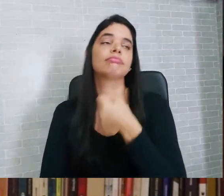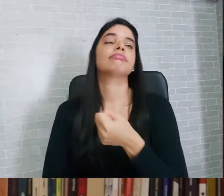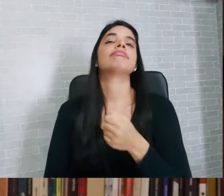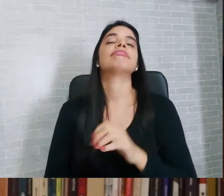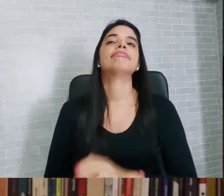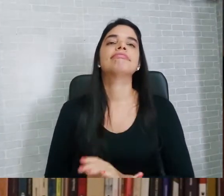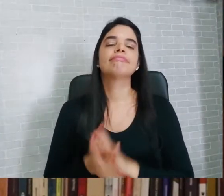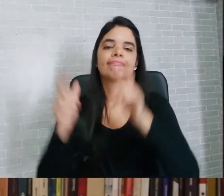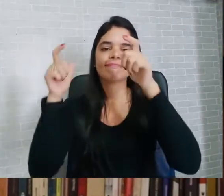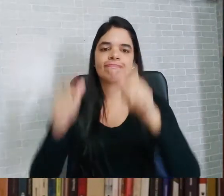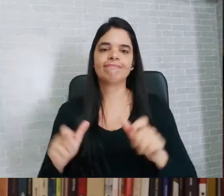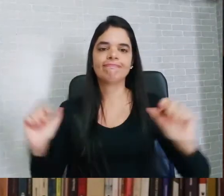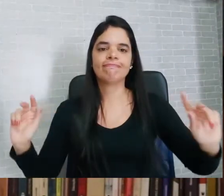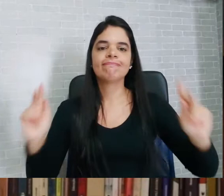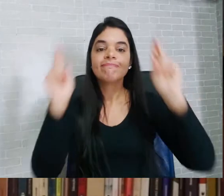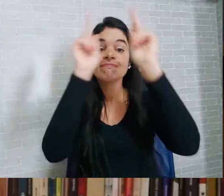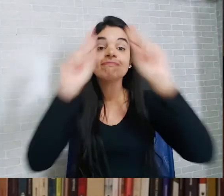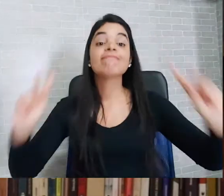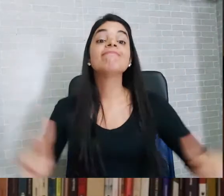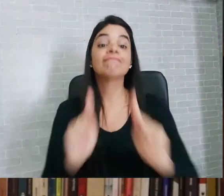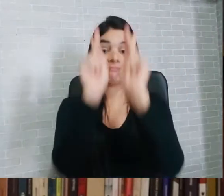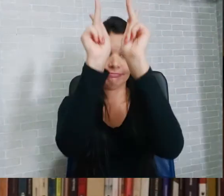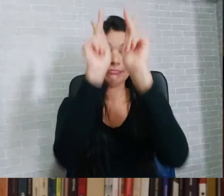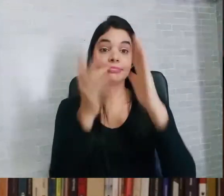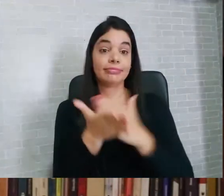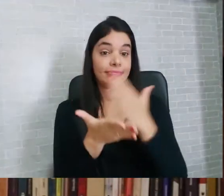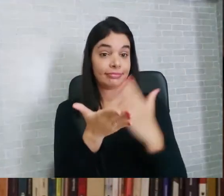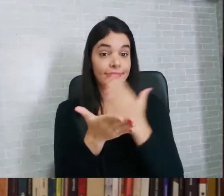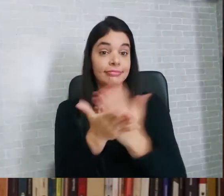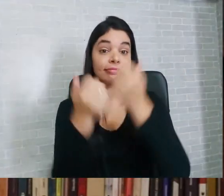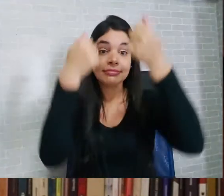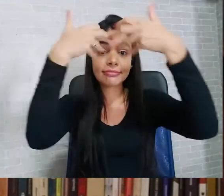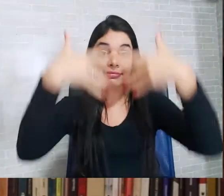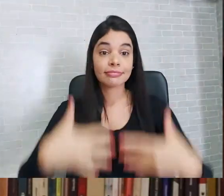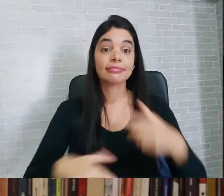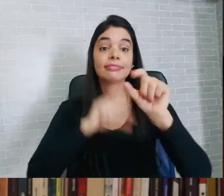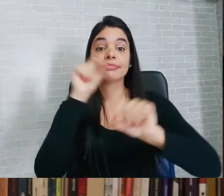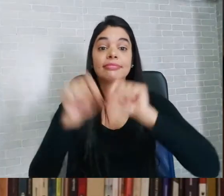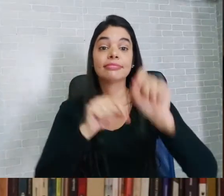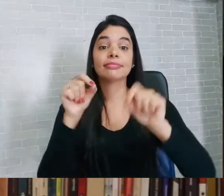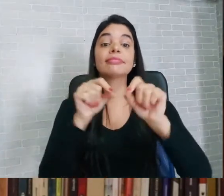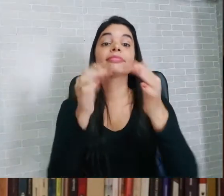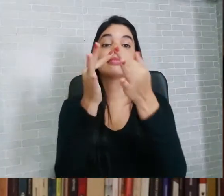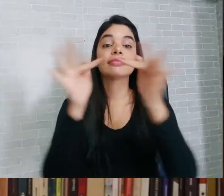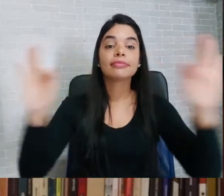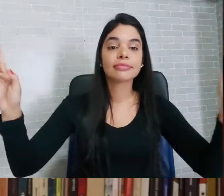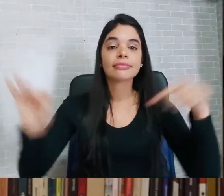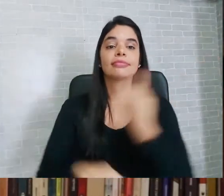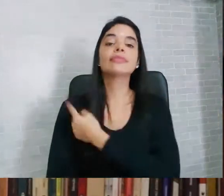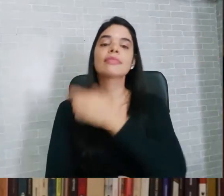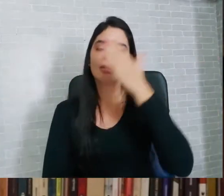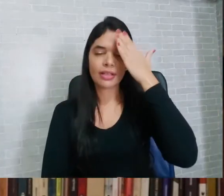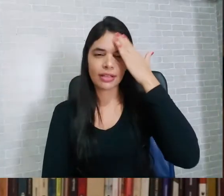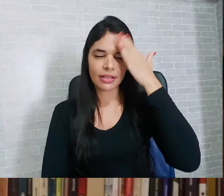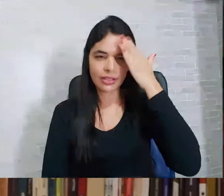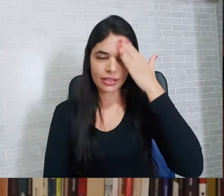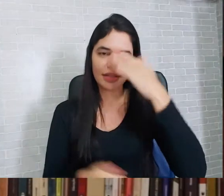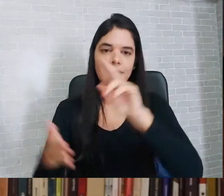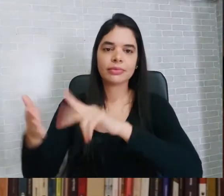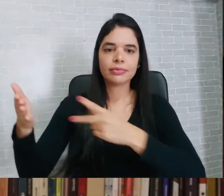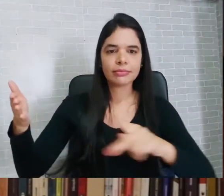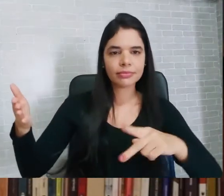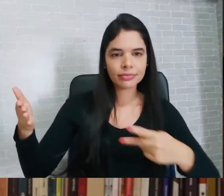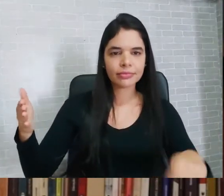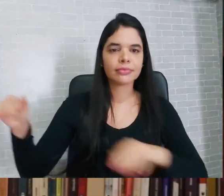Salão do Livro, em Paris, ele vai dizer a seguinte frase: assim entendemos, por poesia